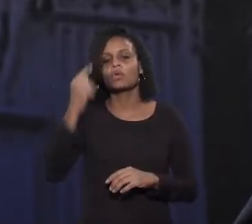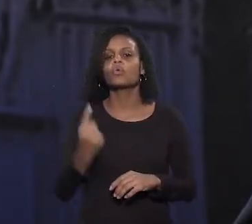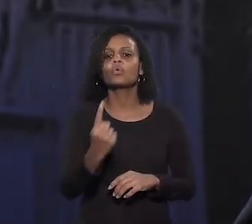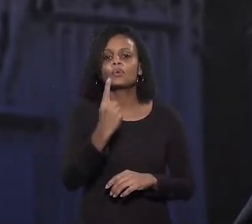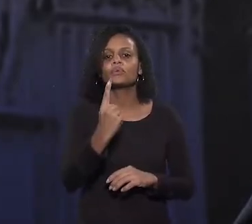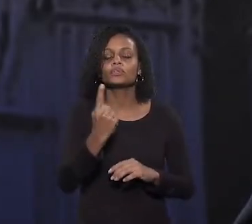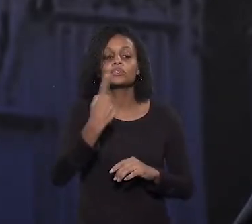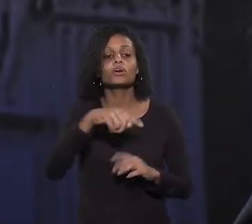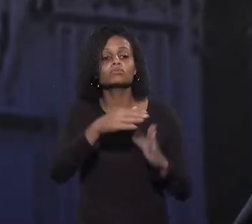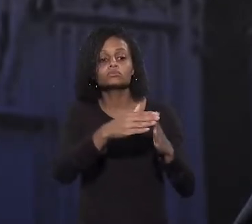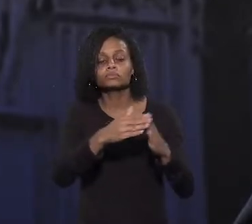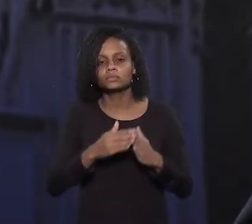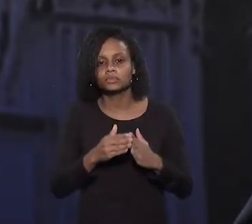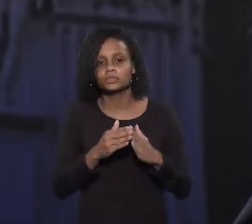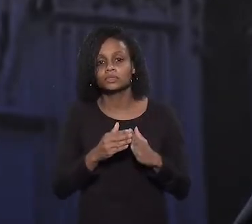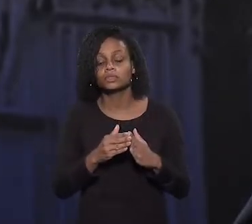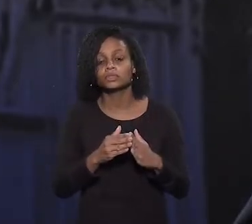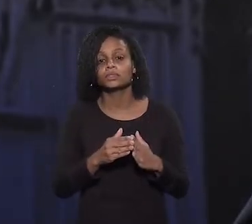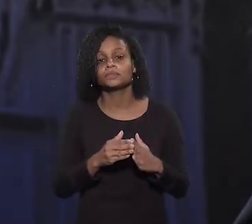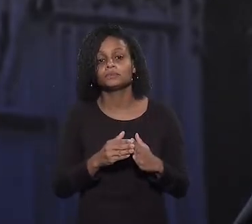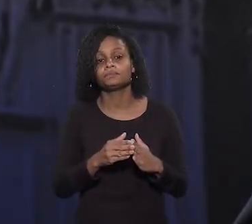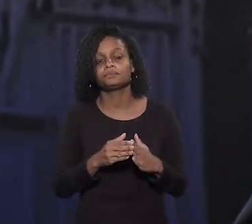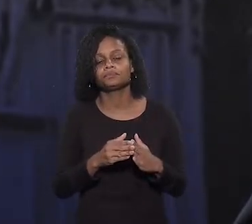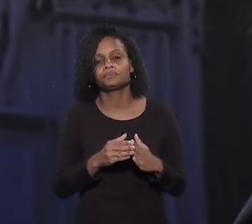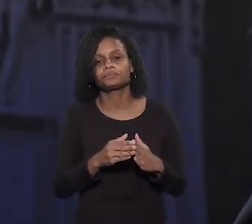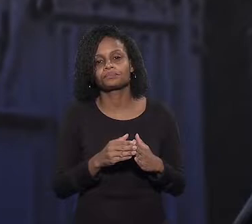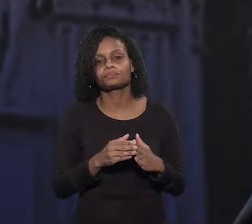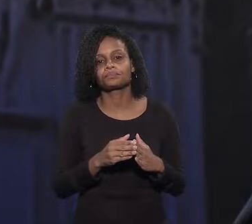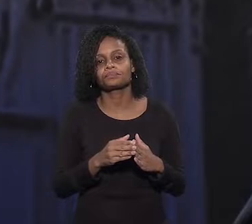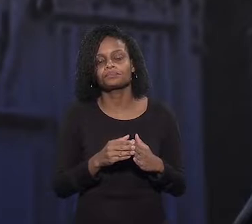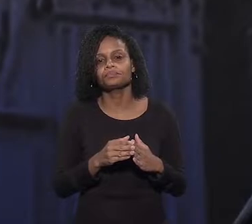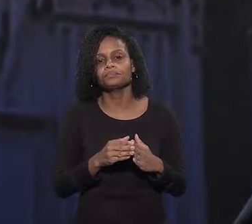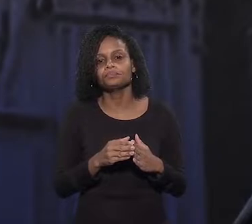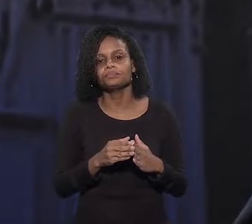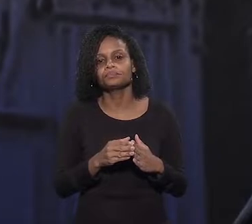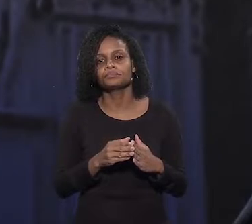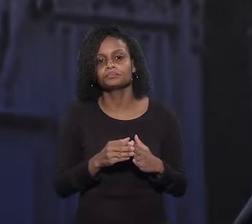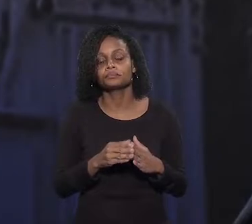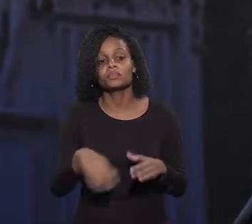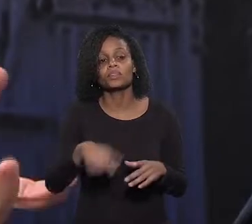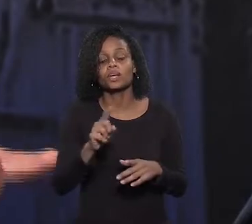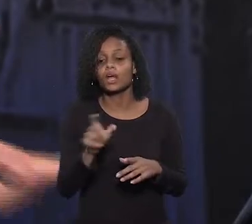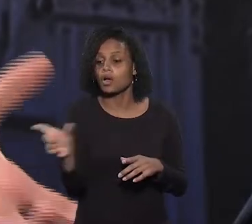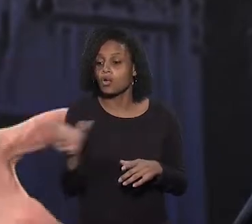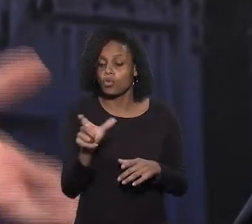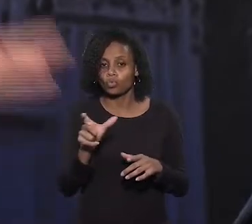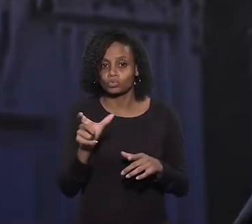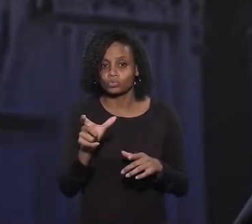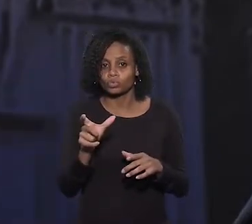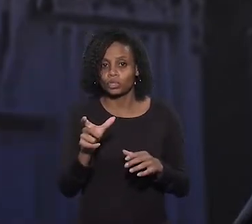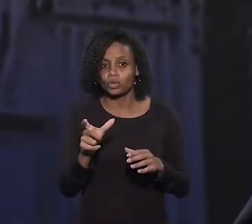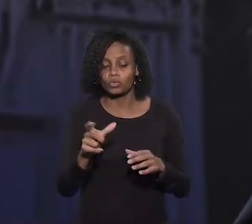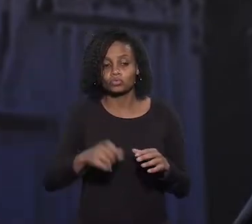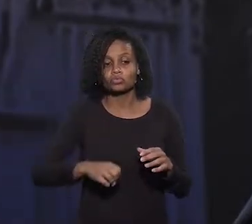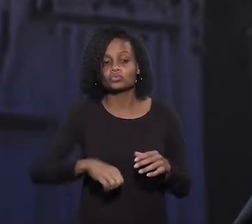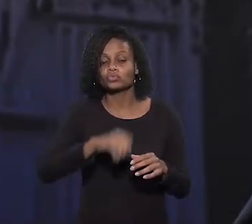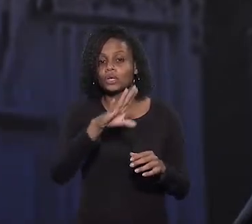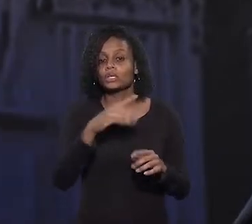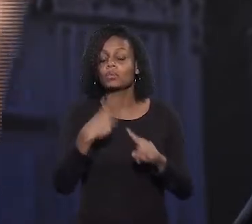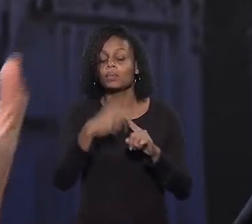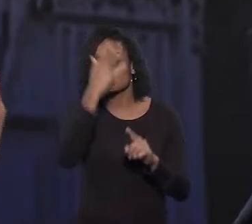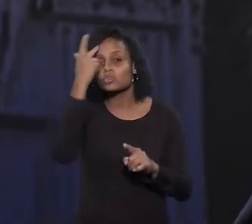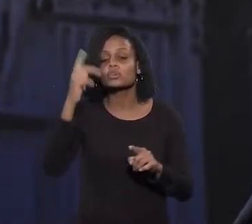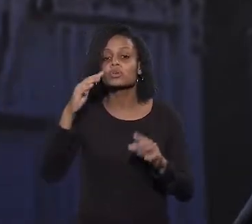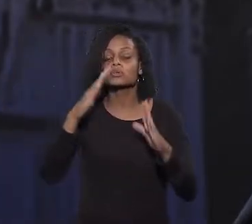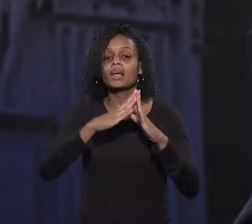o único que nós solicitamos para eles é a viagem, o boleto de viagem por se eles querem regressar, porque tem pessoas que são